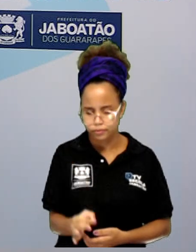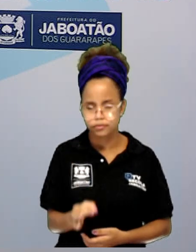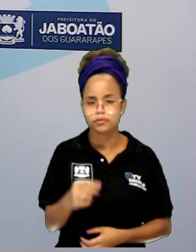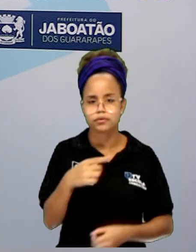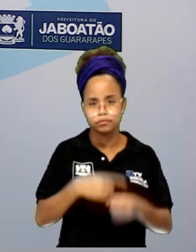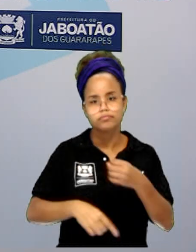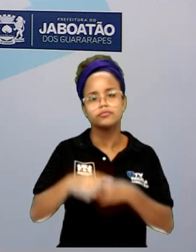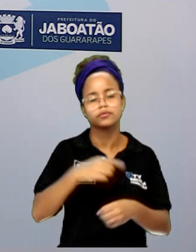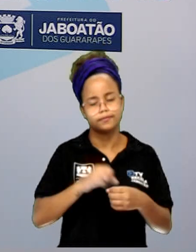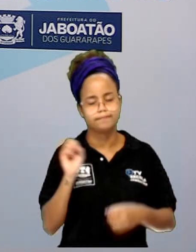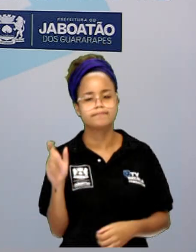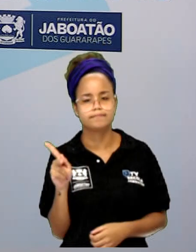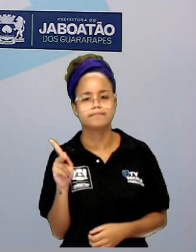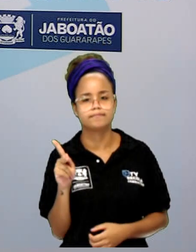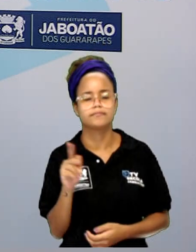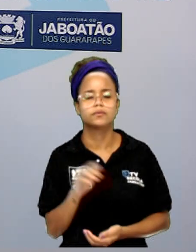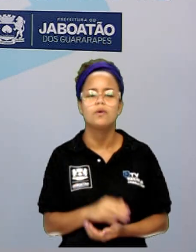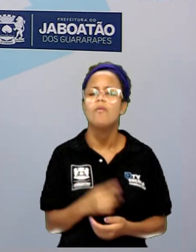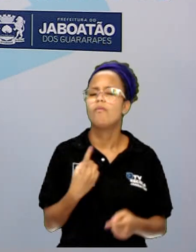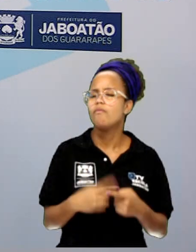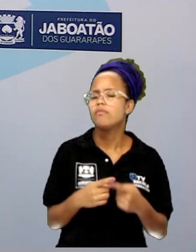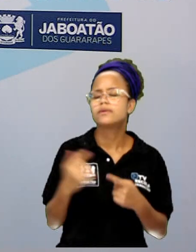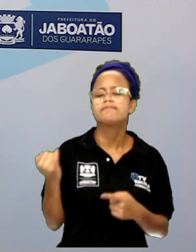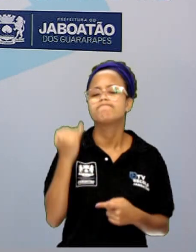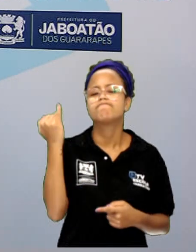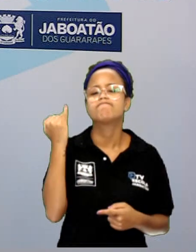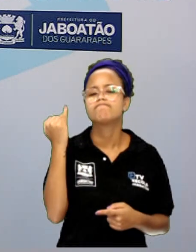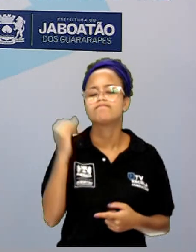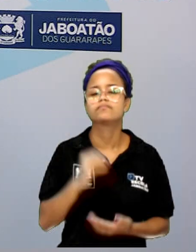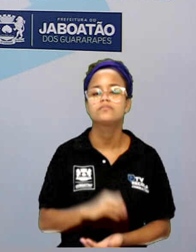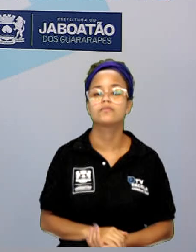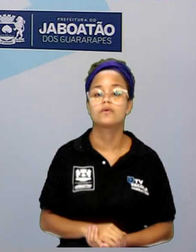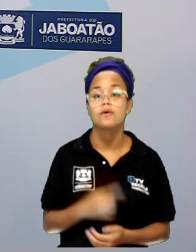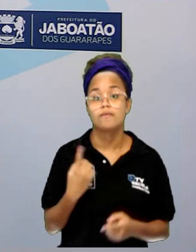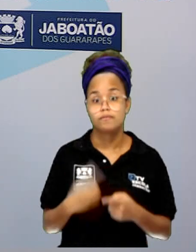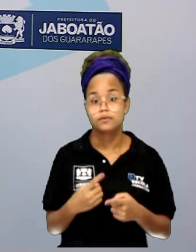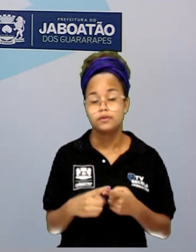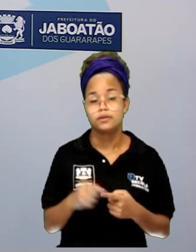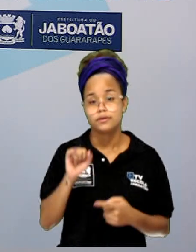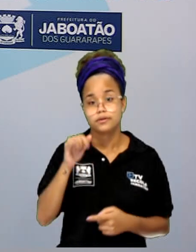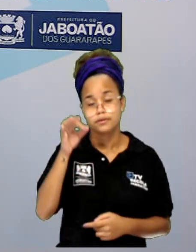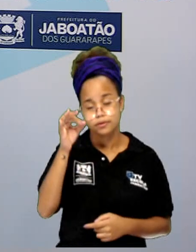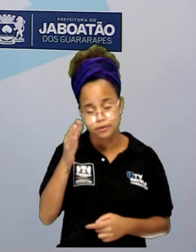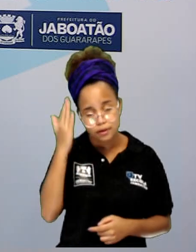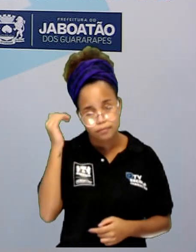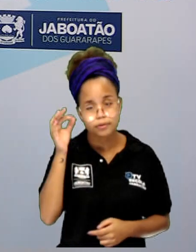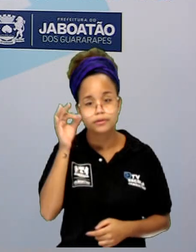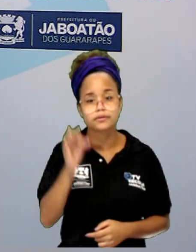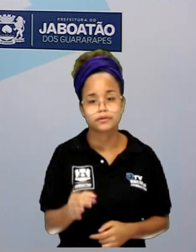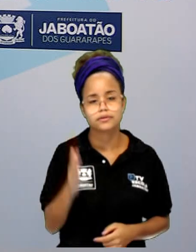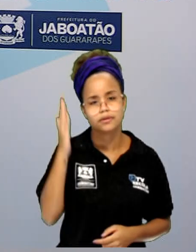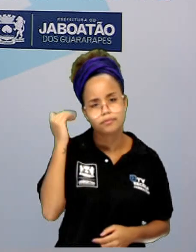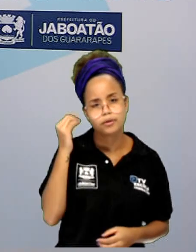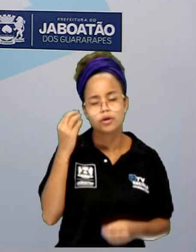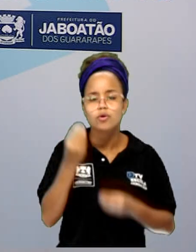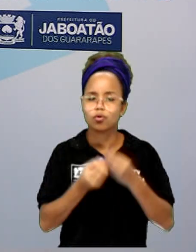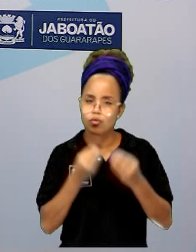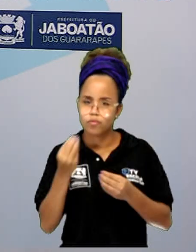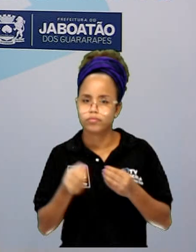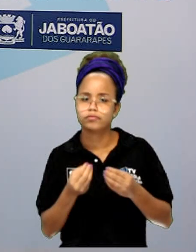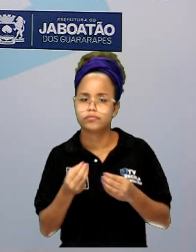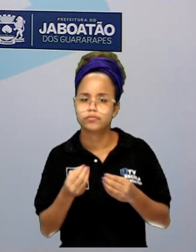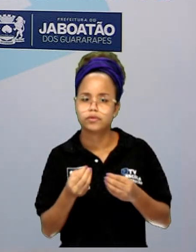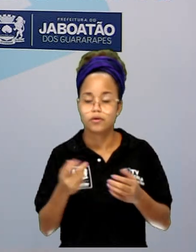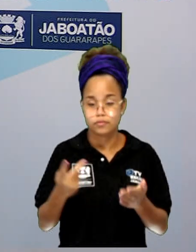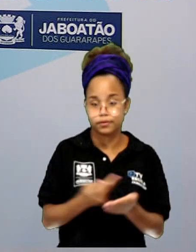tá ok? Por que isso tudo é importante? Porque essa medição exata é que vai fazer com que a reação funcione de forma perfeita, tá